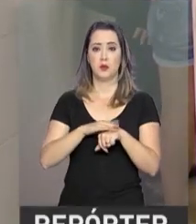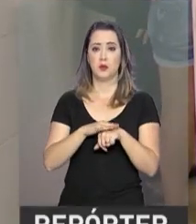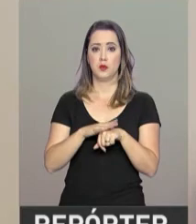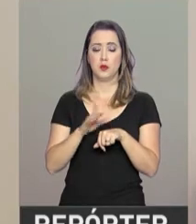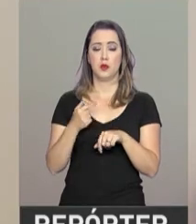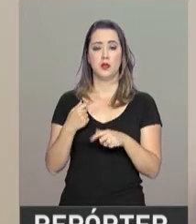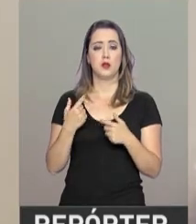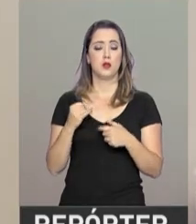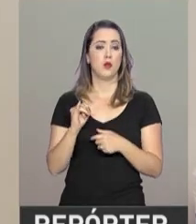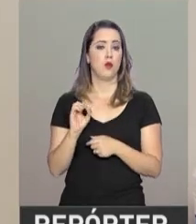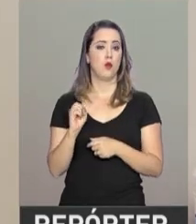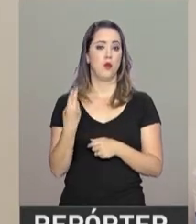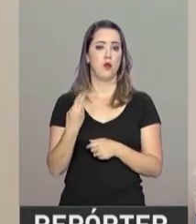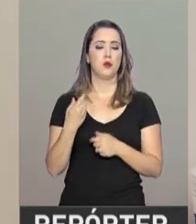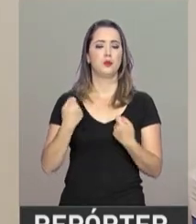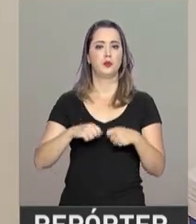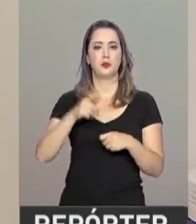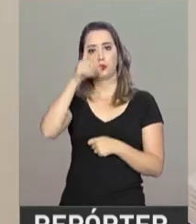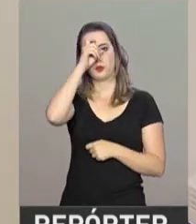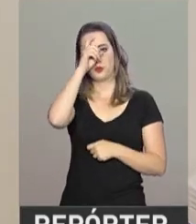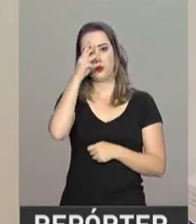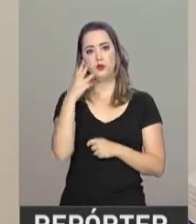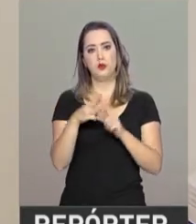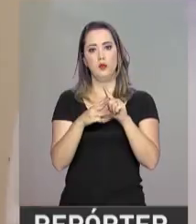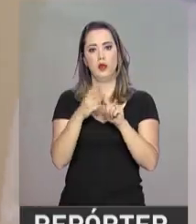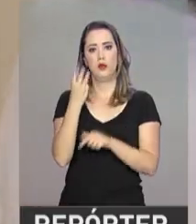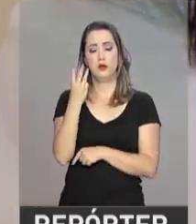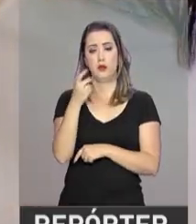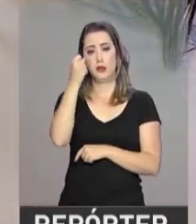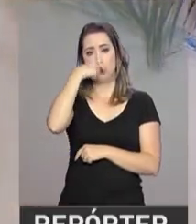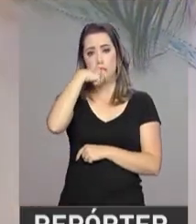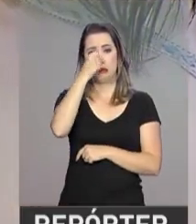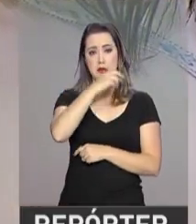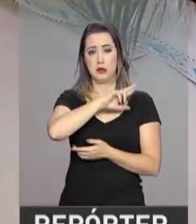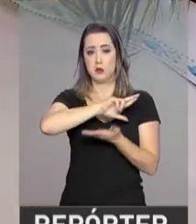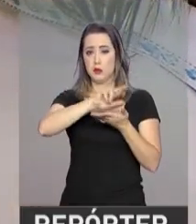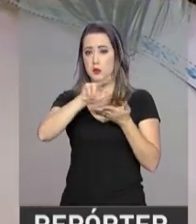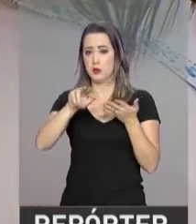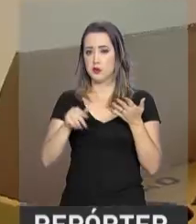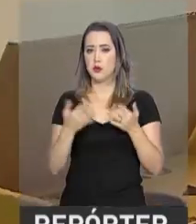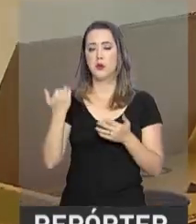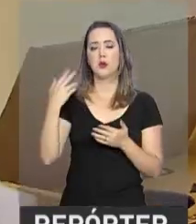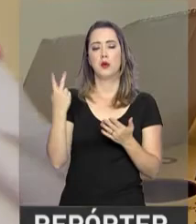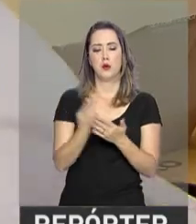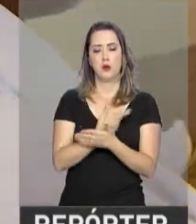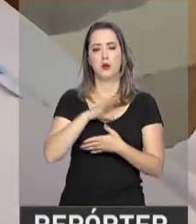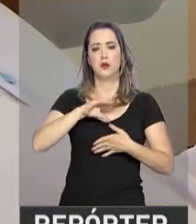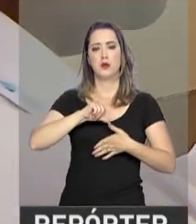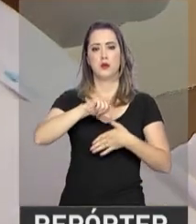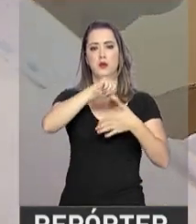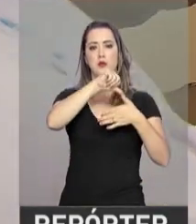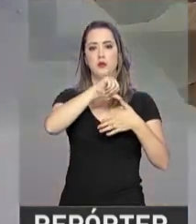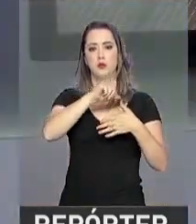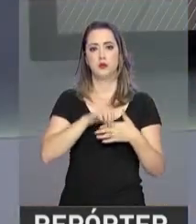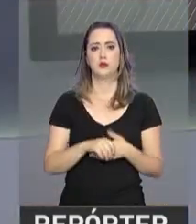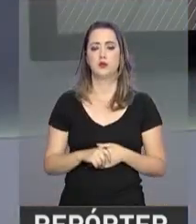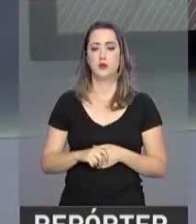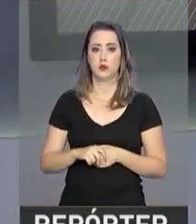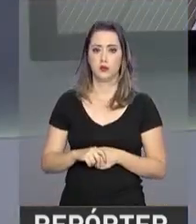internações ela protege contra os três subtipos do vírus da gripe que são mais comuns no hemisfério sul